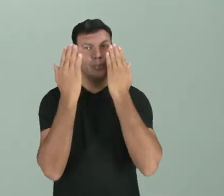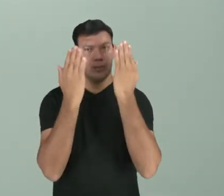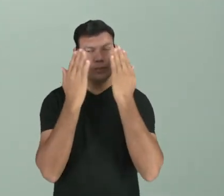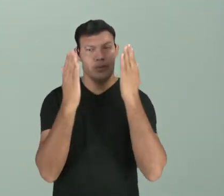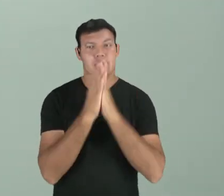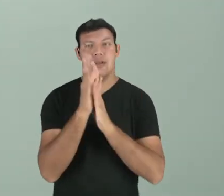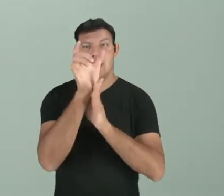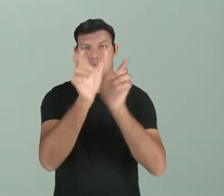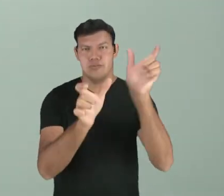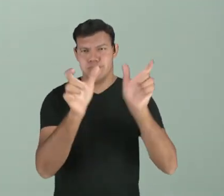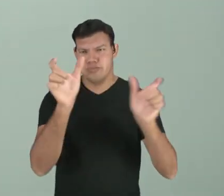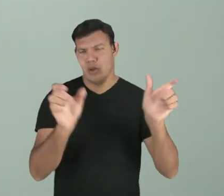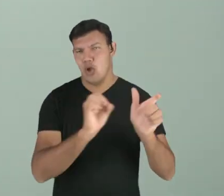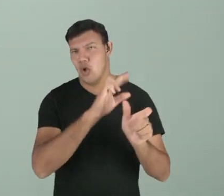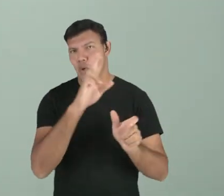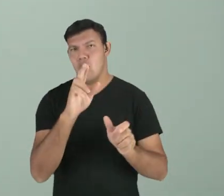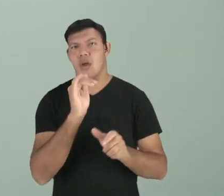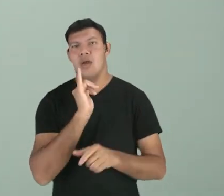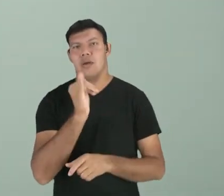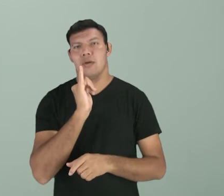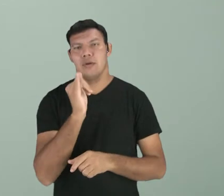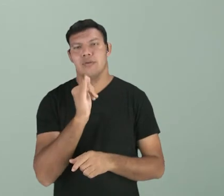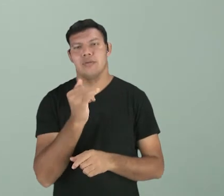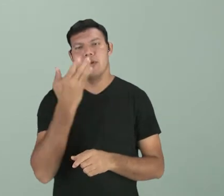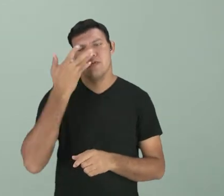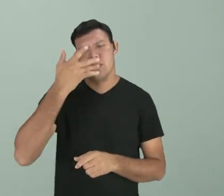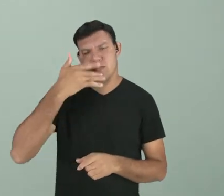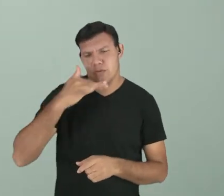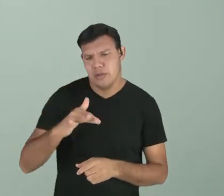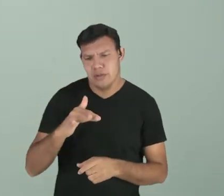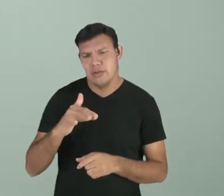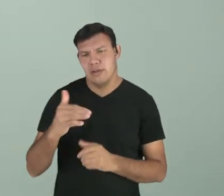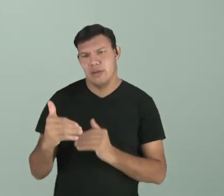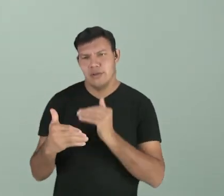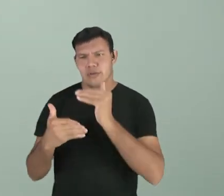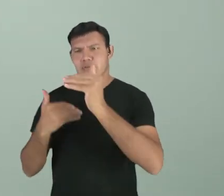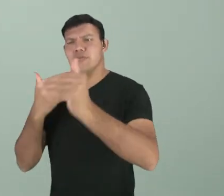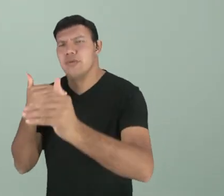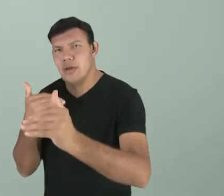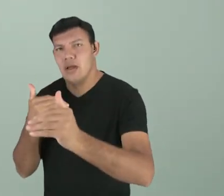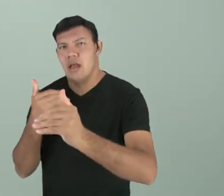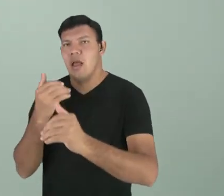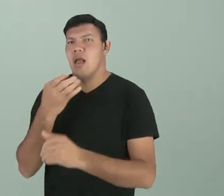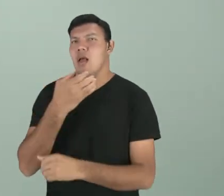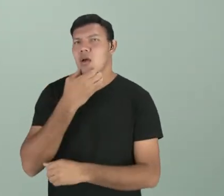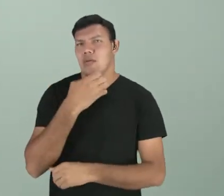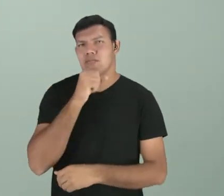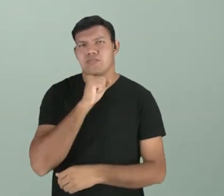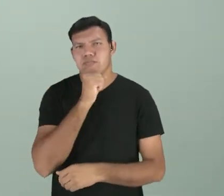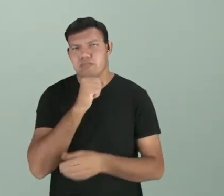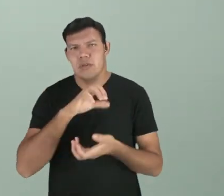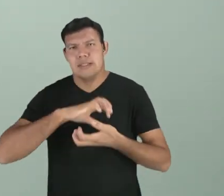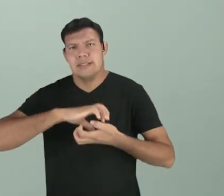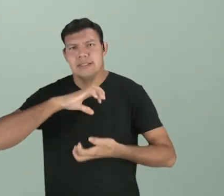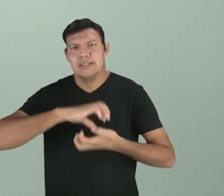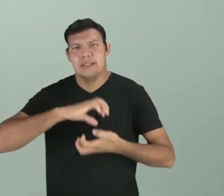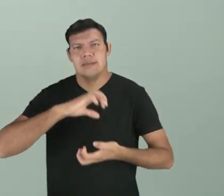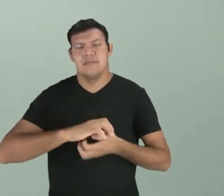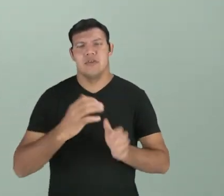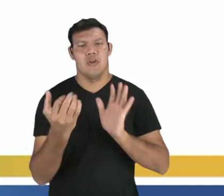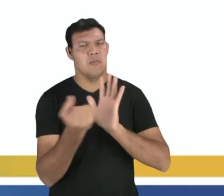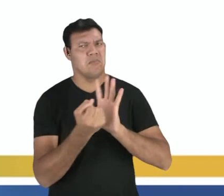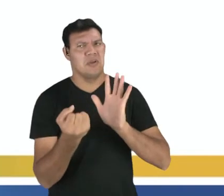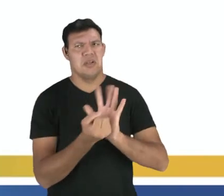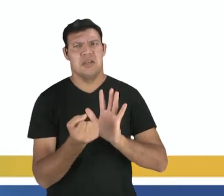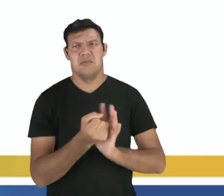o personagem o narrador vai à infância e à vossa velhice em segunda segundos não vai ser marcado por